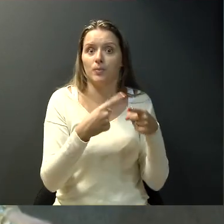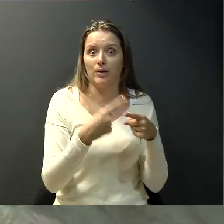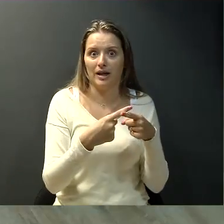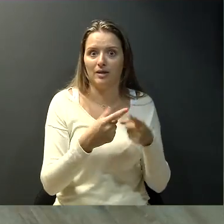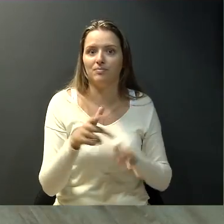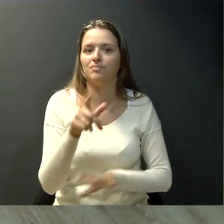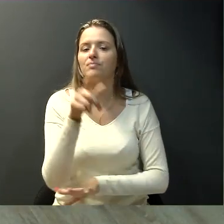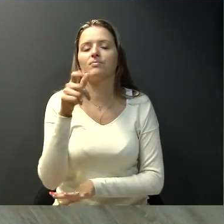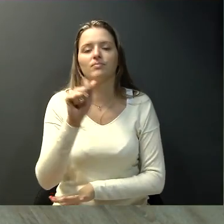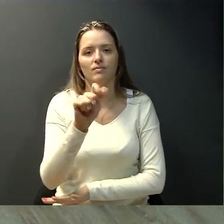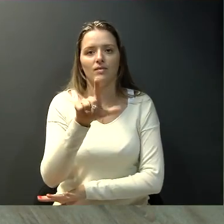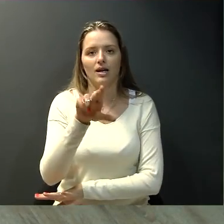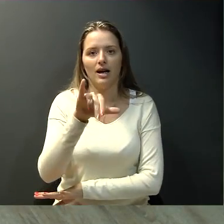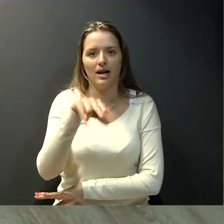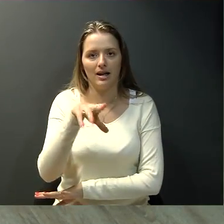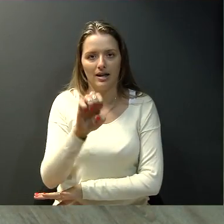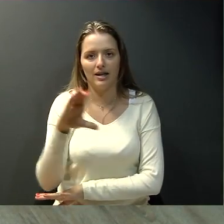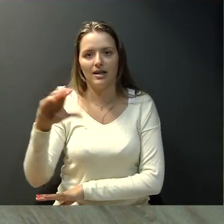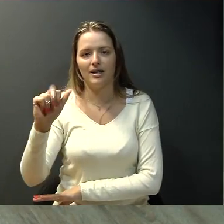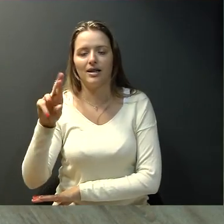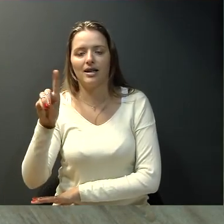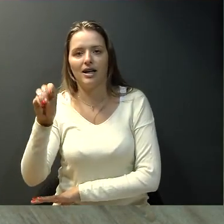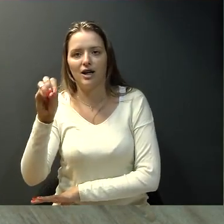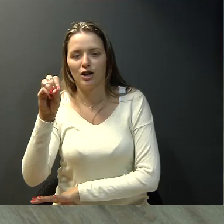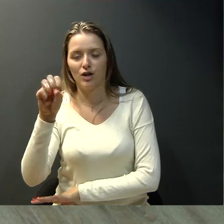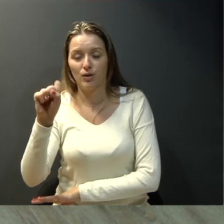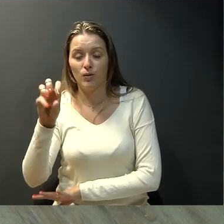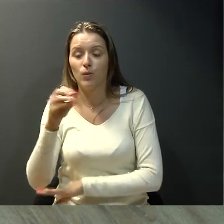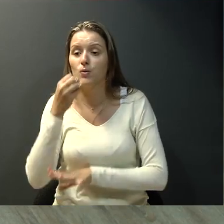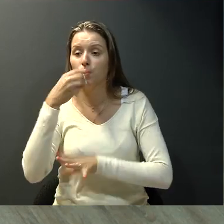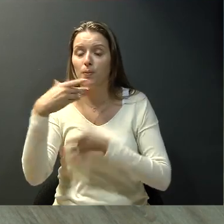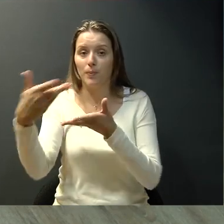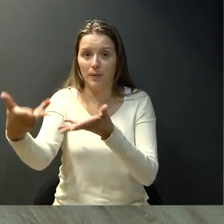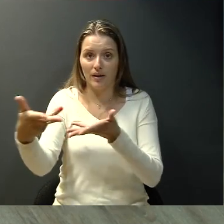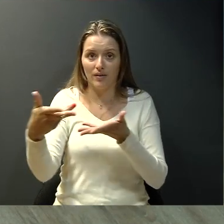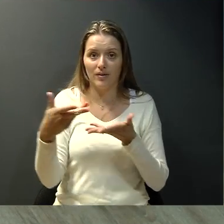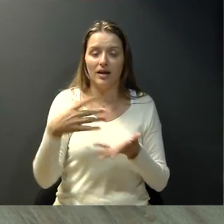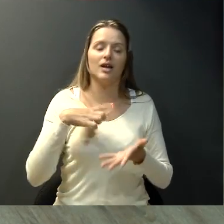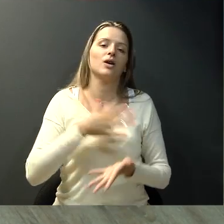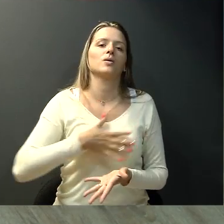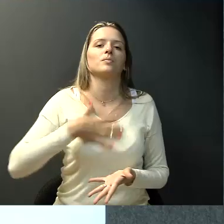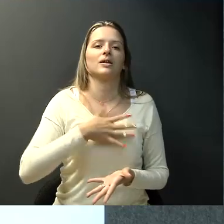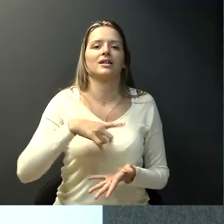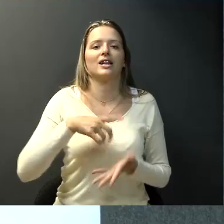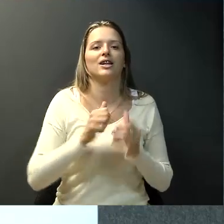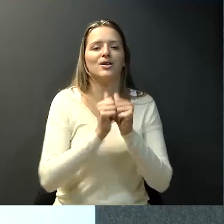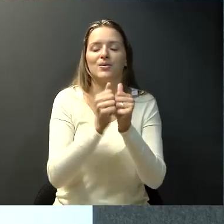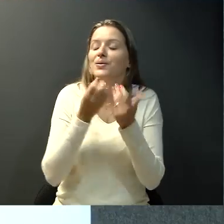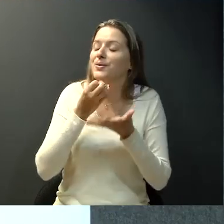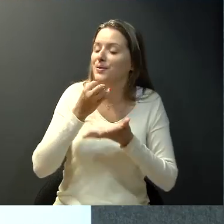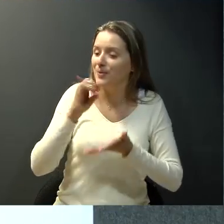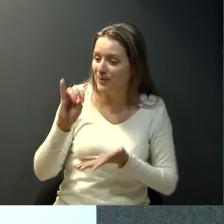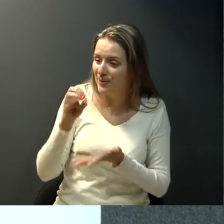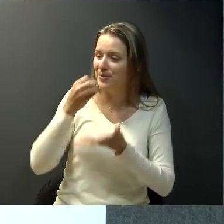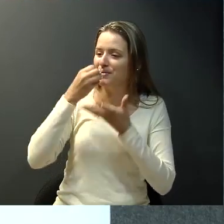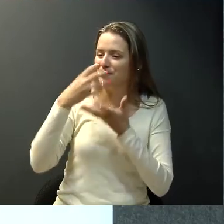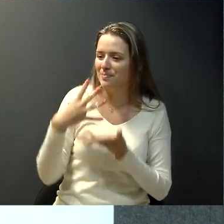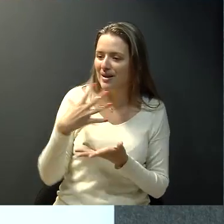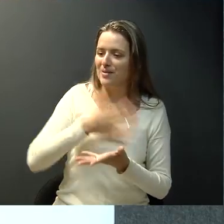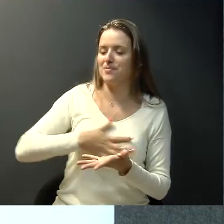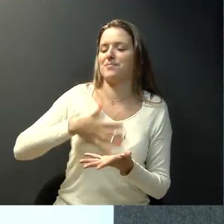porquê. Aline Cardoso, seja muito bem-vinda ao nosso programa, é um prazer tê-la aqui conosco. Olá, tudo